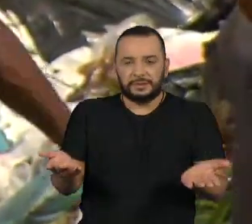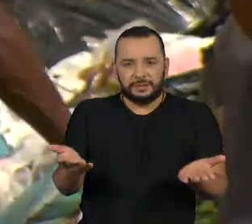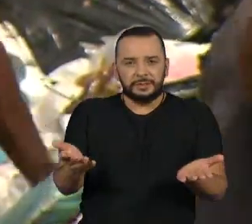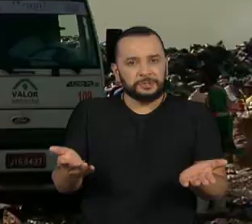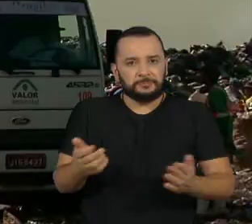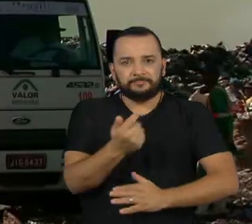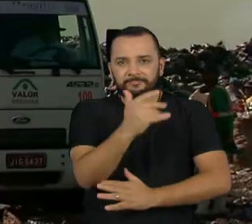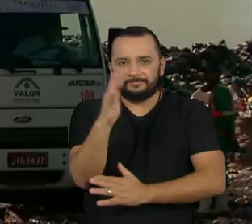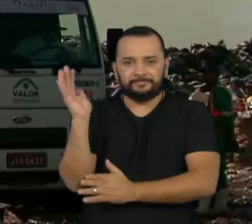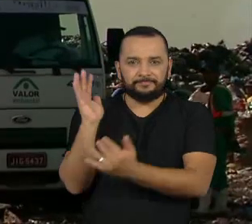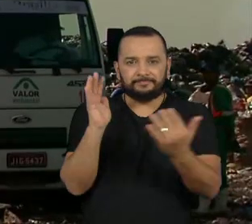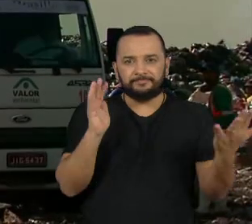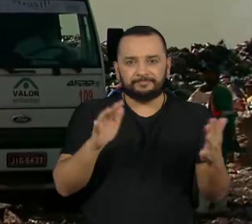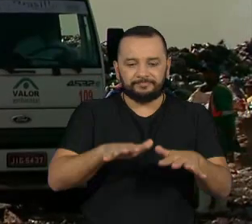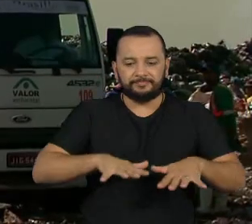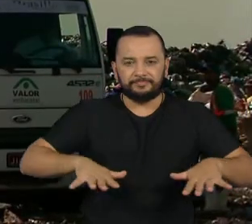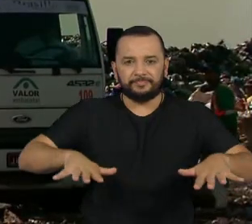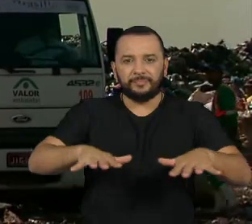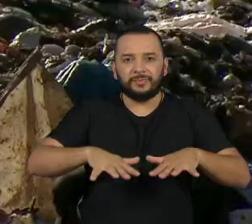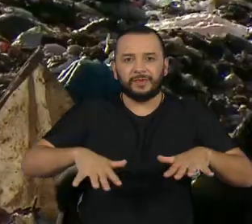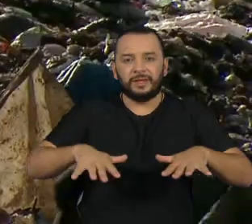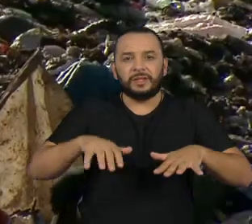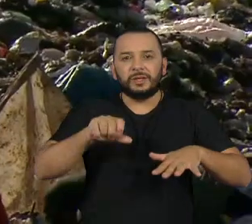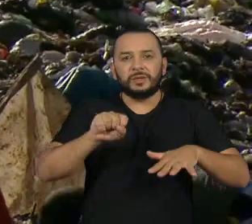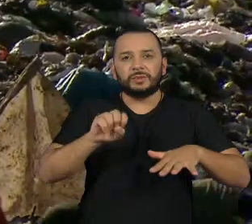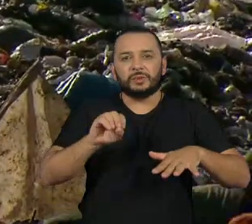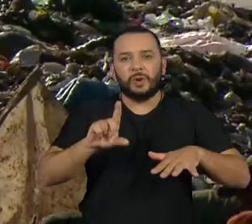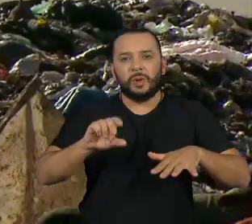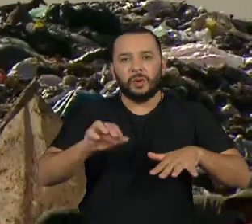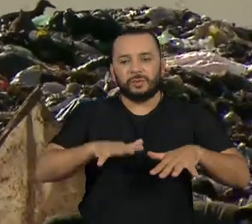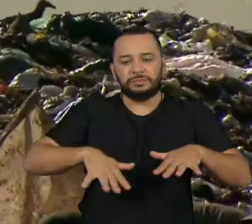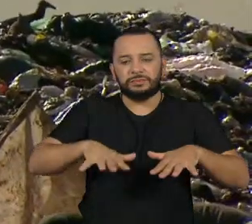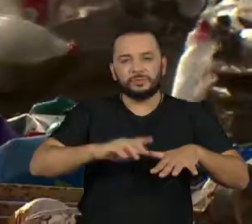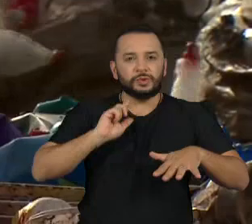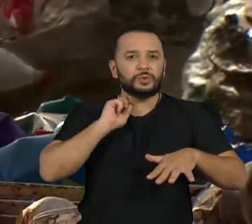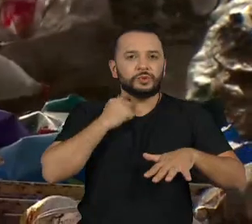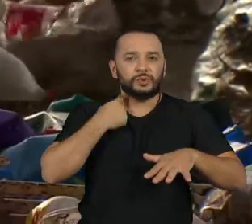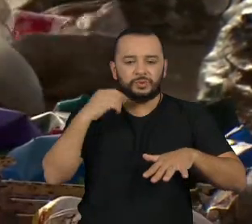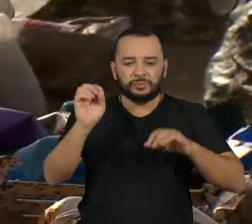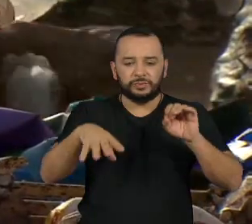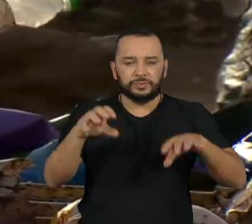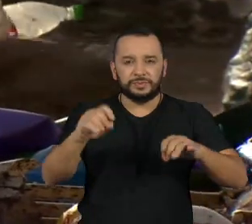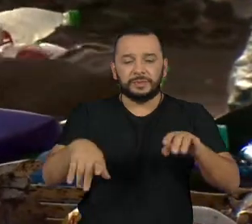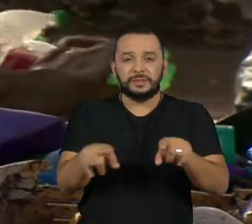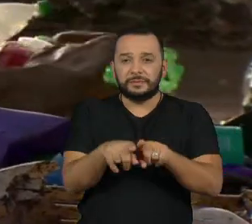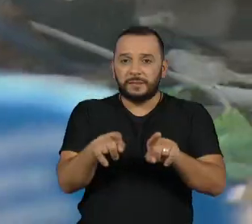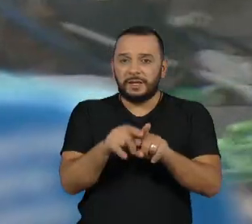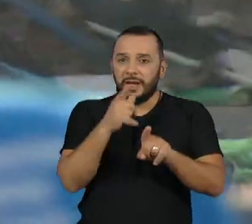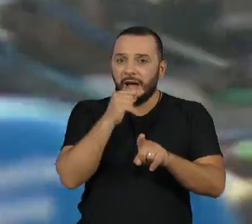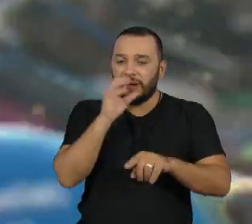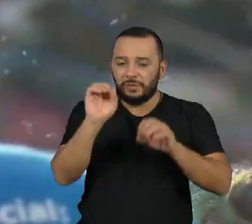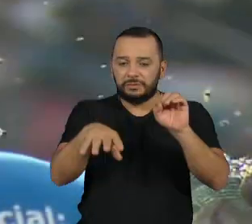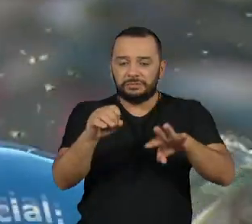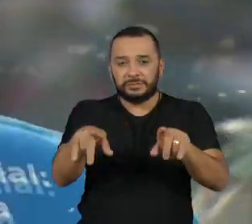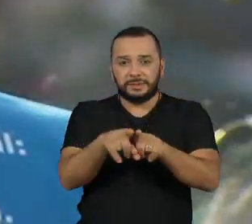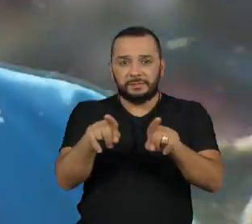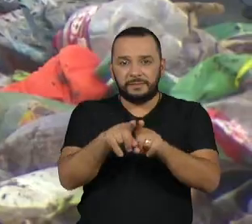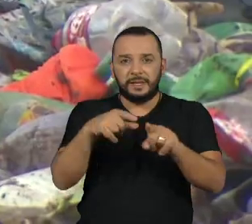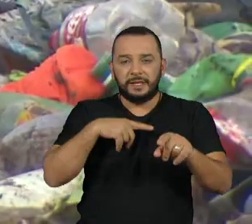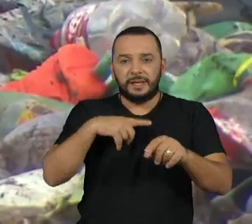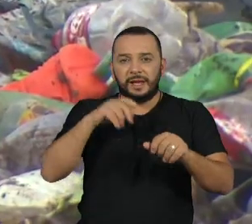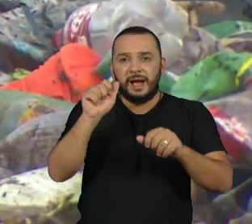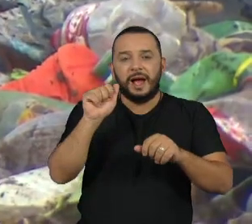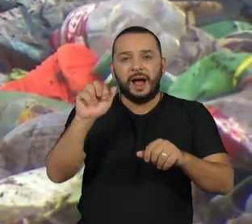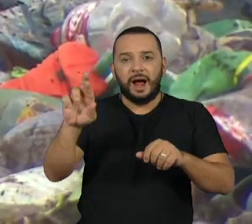como contaminação do solo, poluição das águas e poluição do ar, tanto por gases tóxicos como por gases